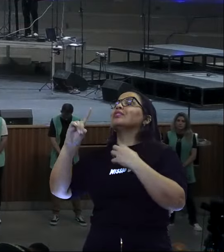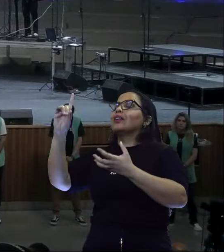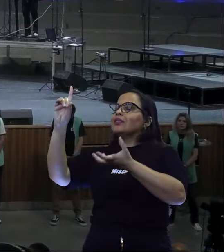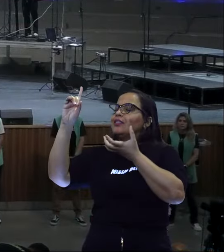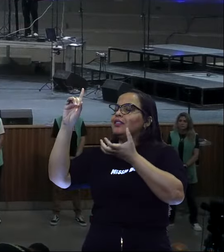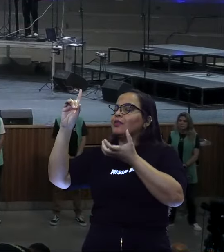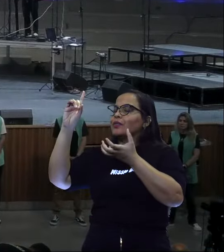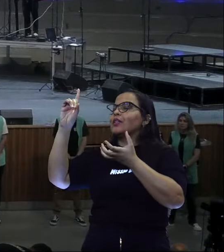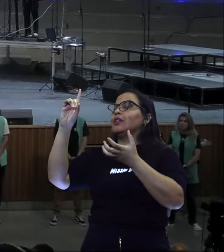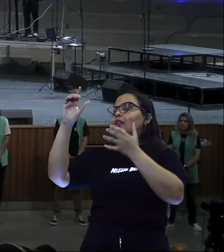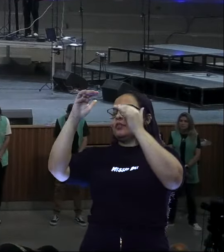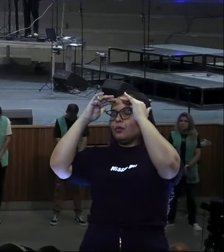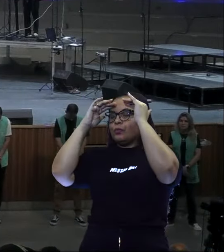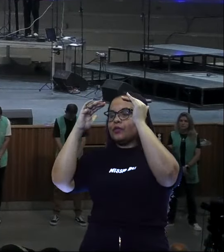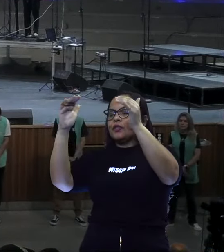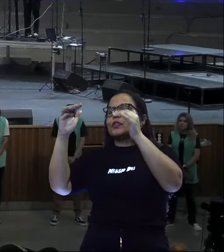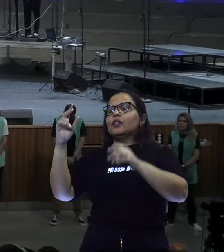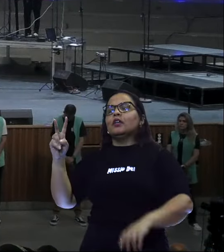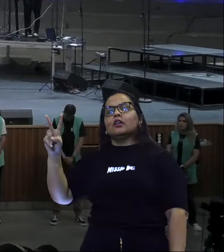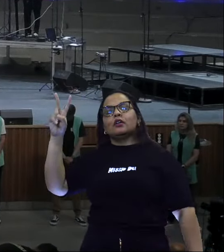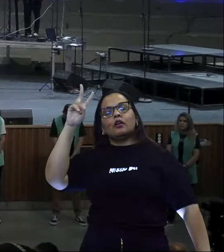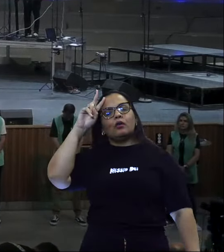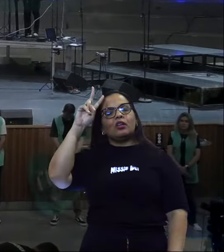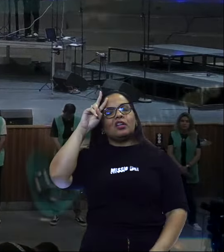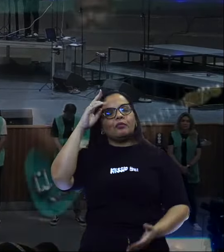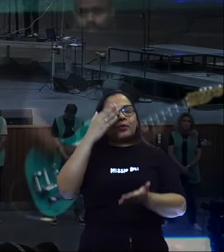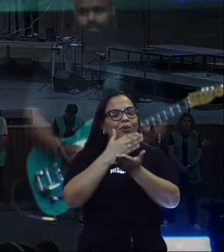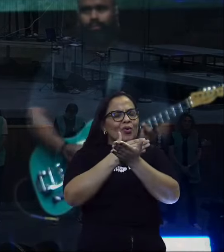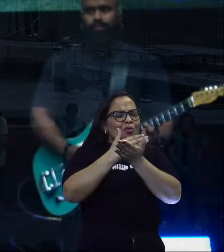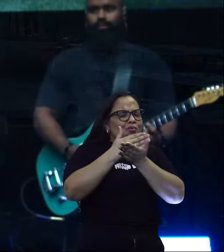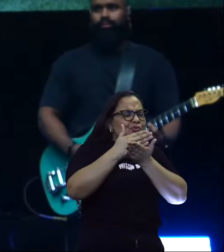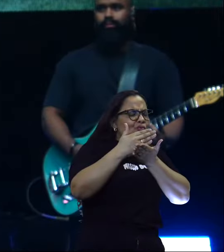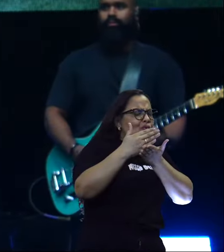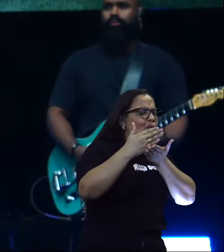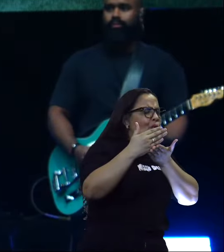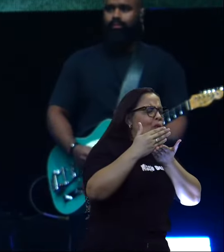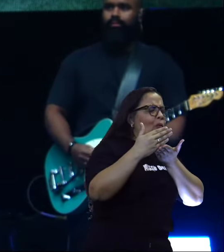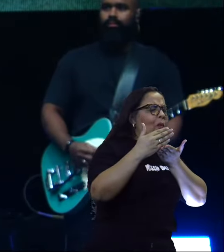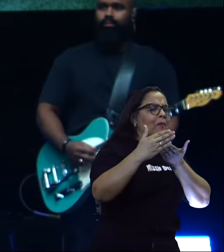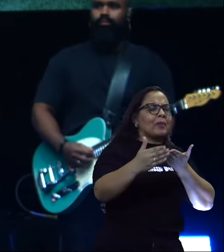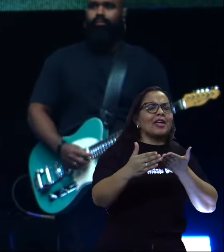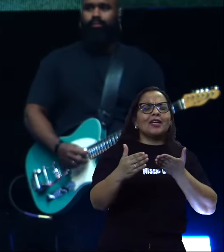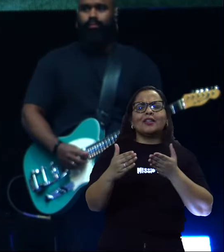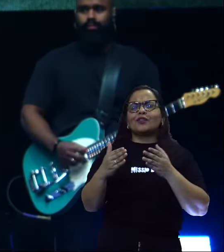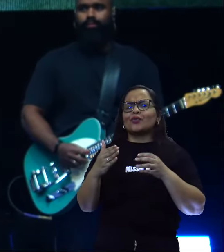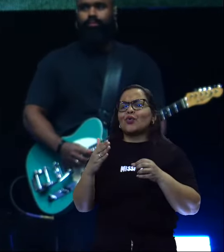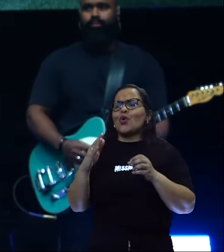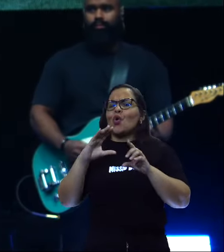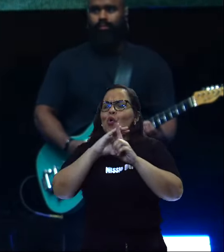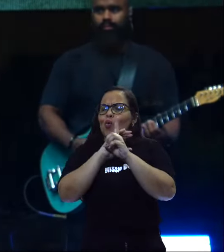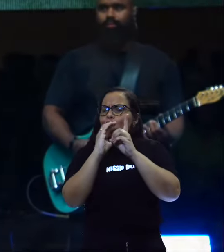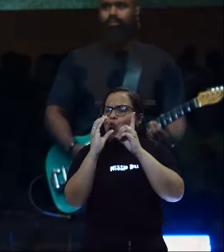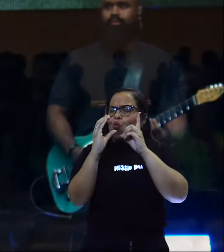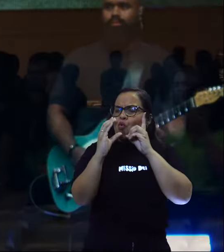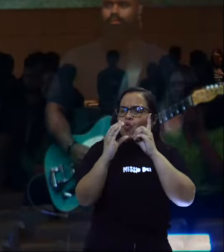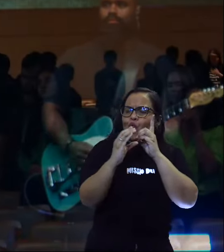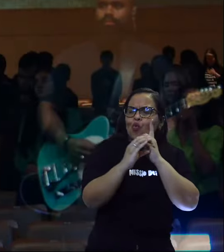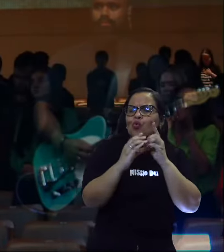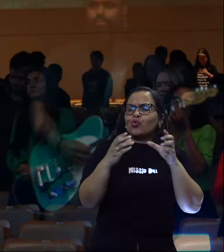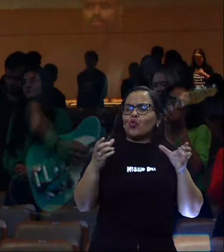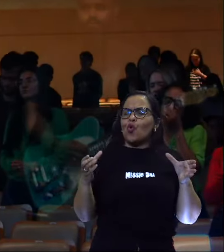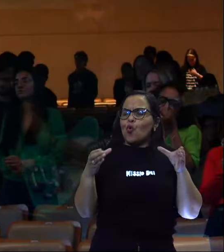5 que nós fizemos, os primeiros tinham cerca de 200 pessoas nesse lugar e cada vez mais tem crescido para a honra e glória de Jesus. Nos visita,